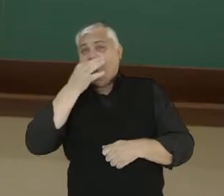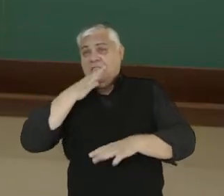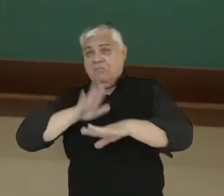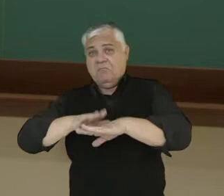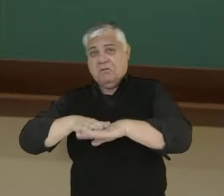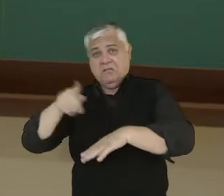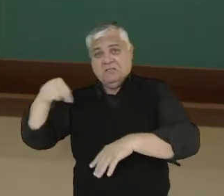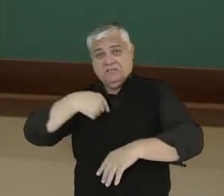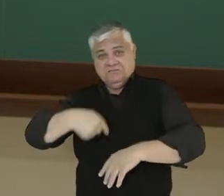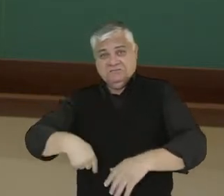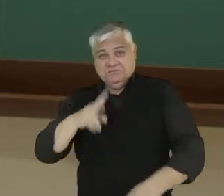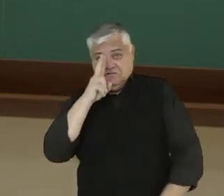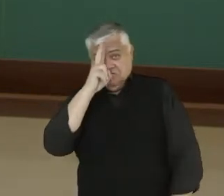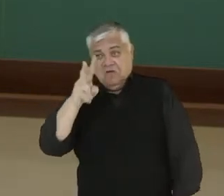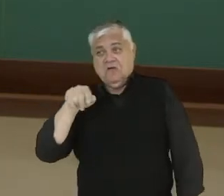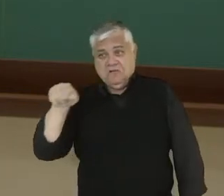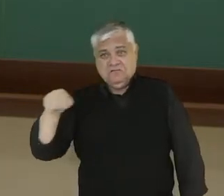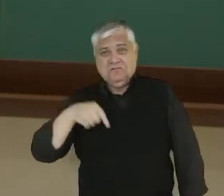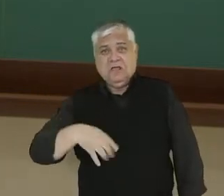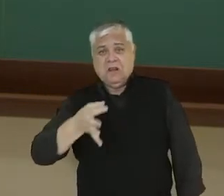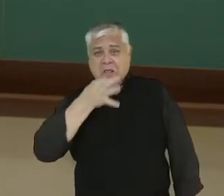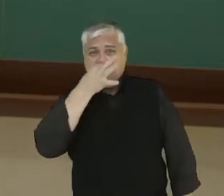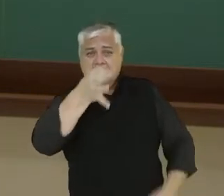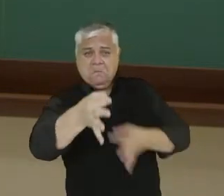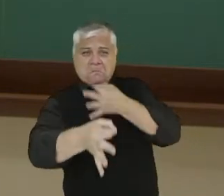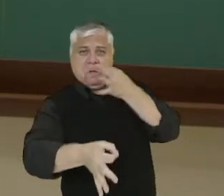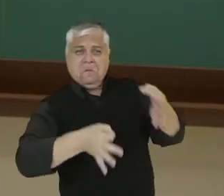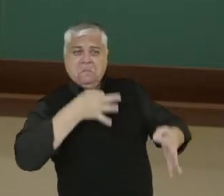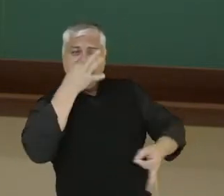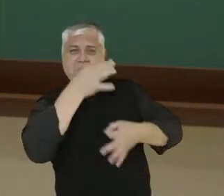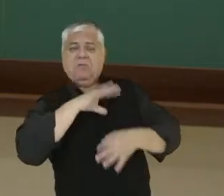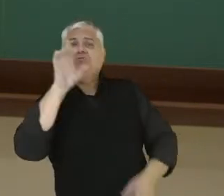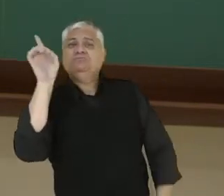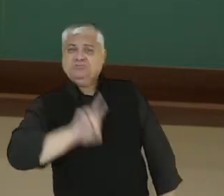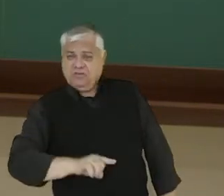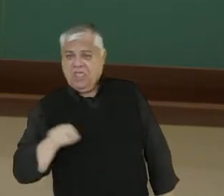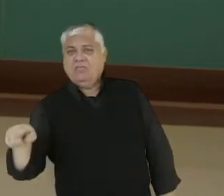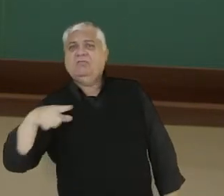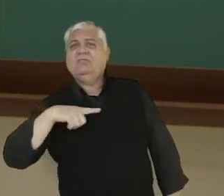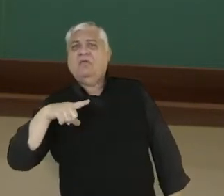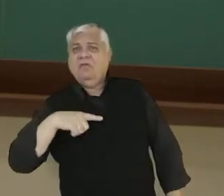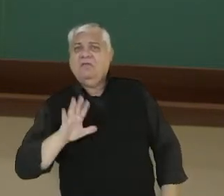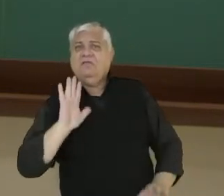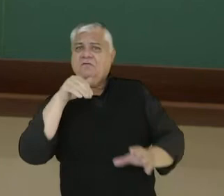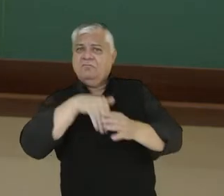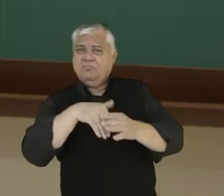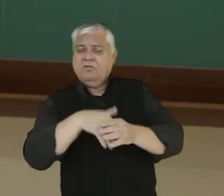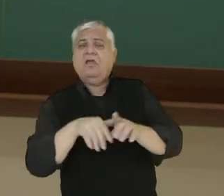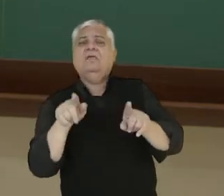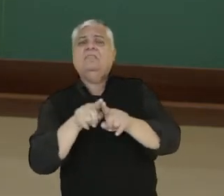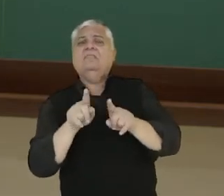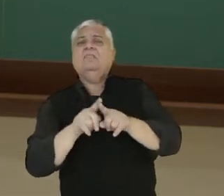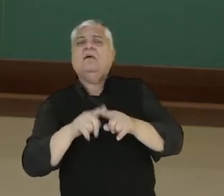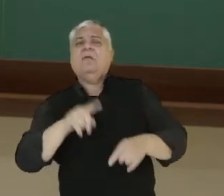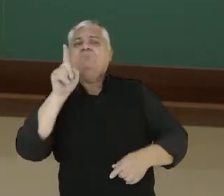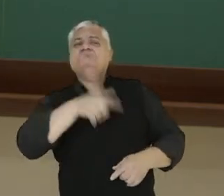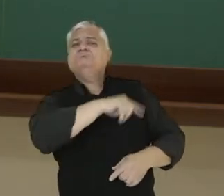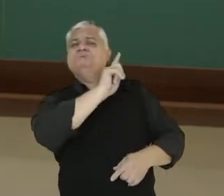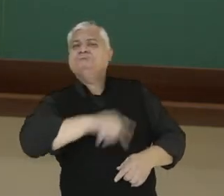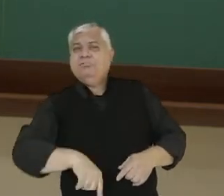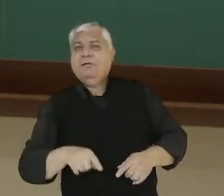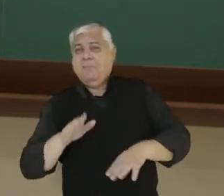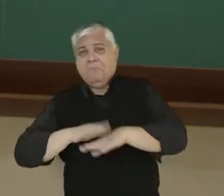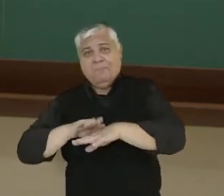aí países do mundo todo, a China tem direito a voto e a vetar propostas, né? Além da sua